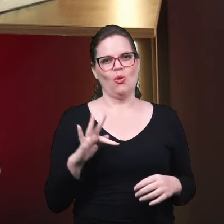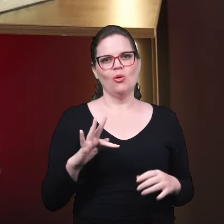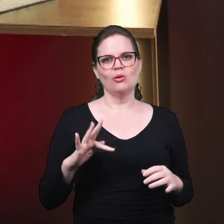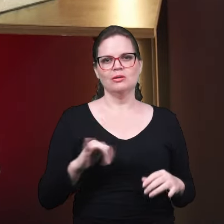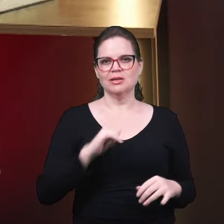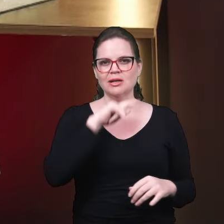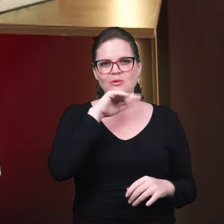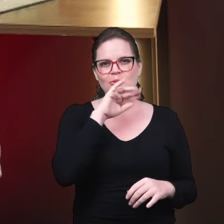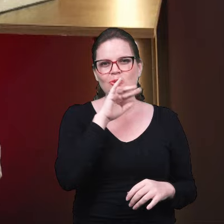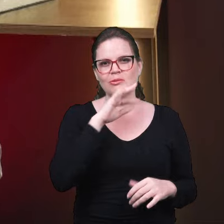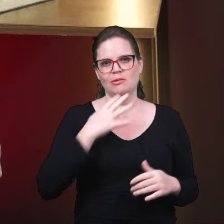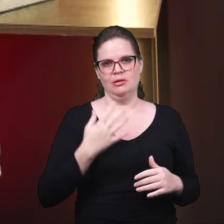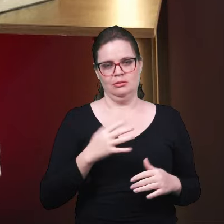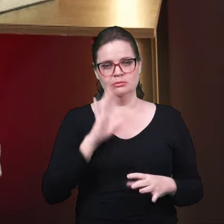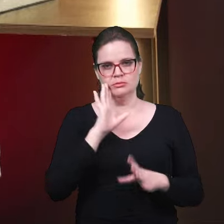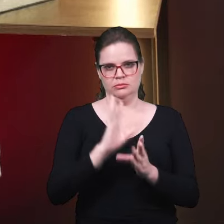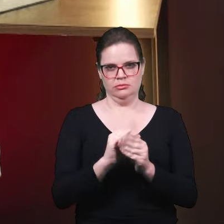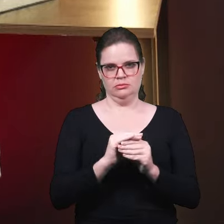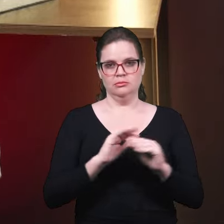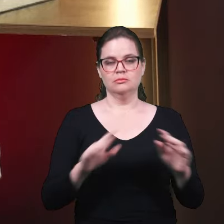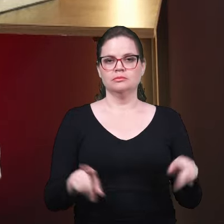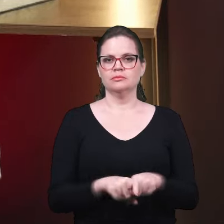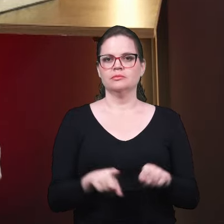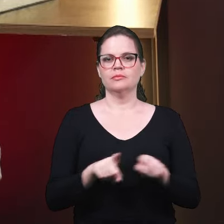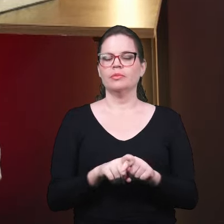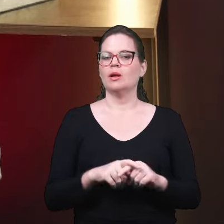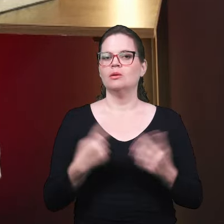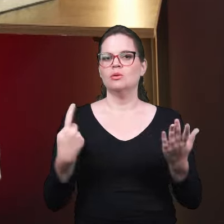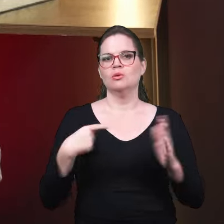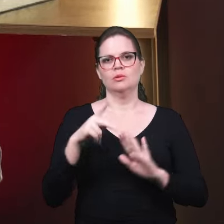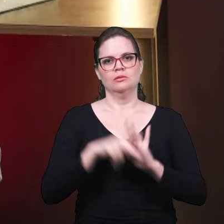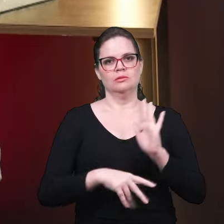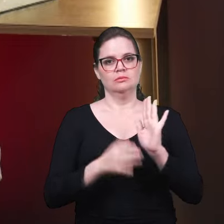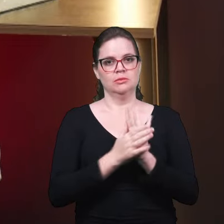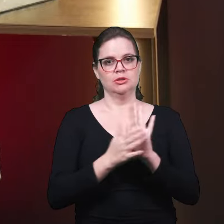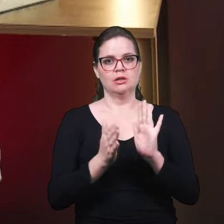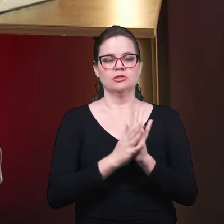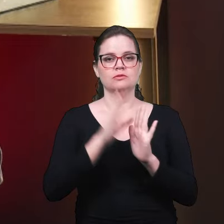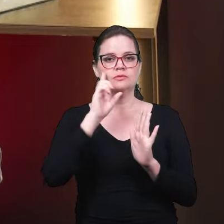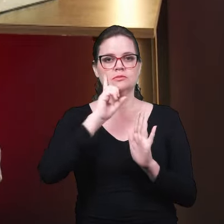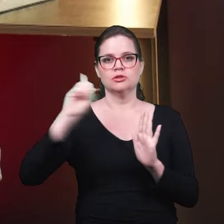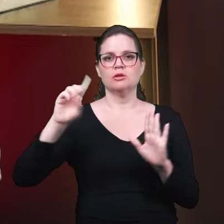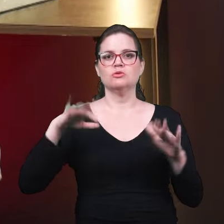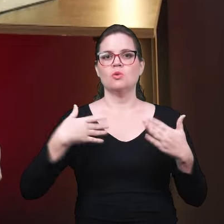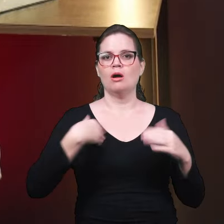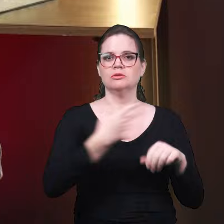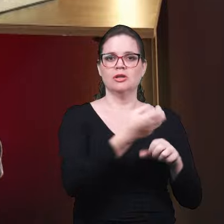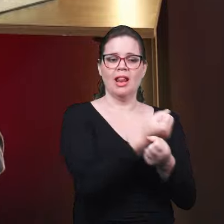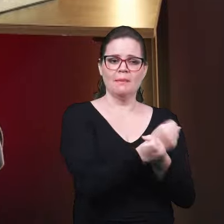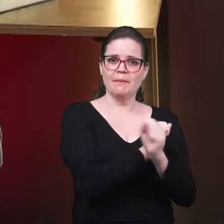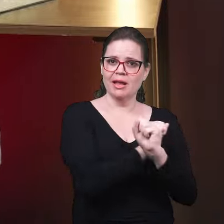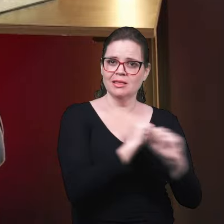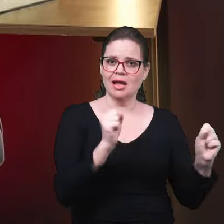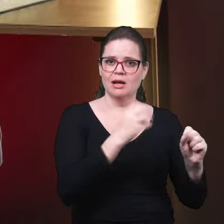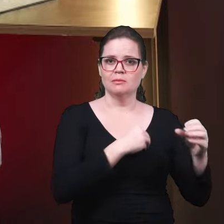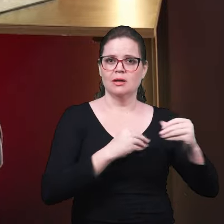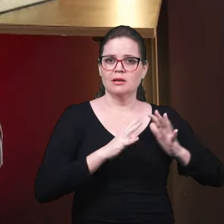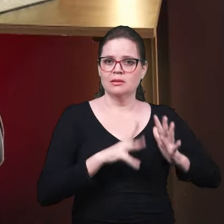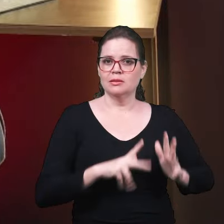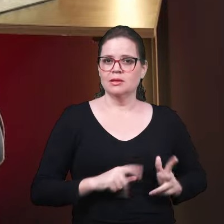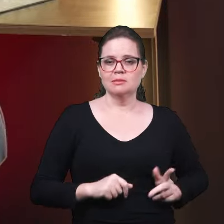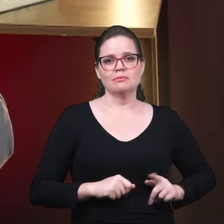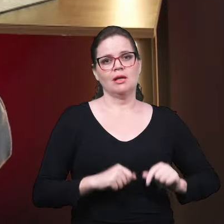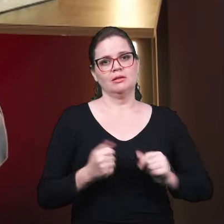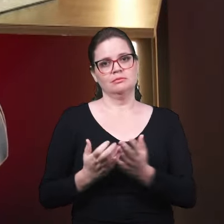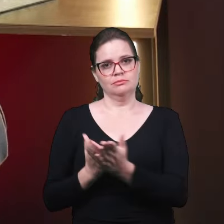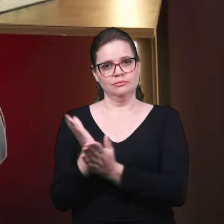todo descontentamento, e o propósito de Deus em retirar o homem dessa prisão. Então é muito importante isso para que nós